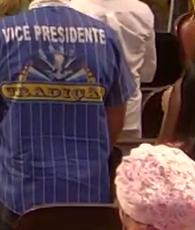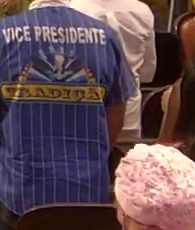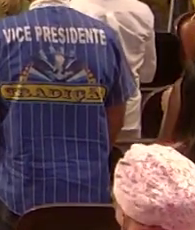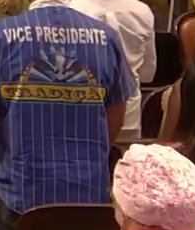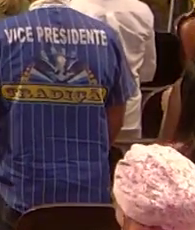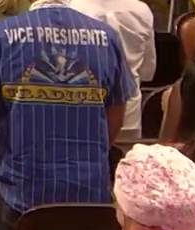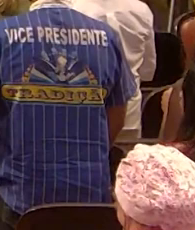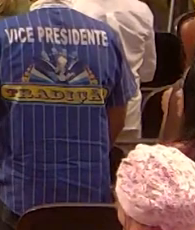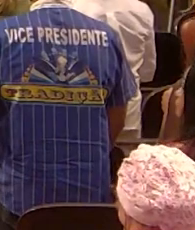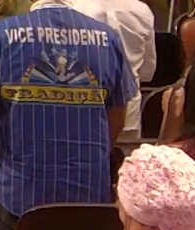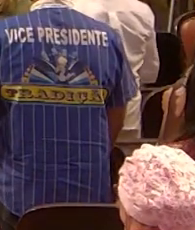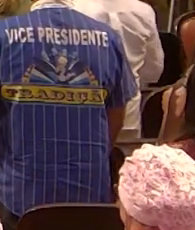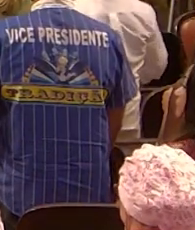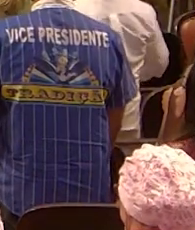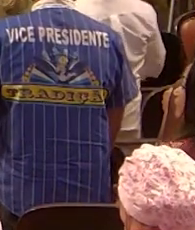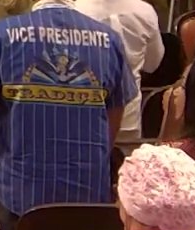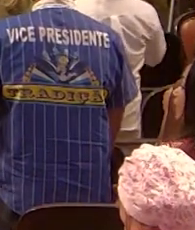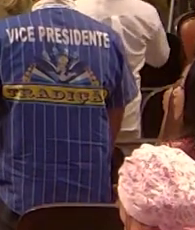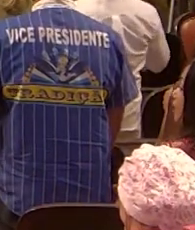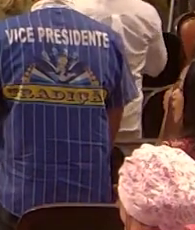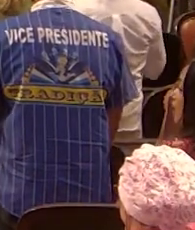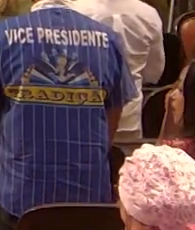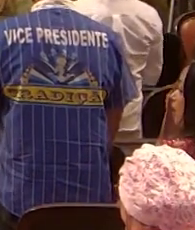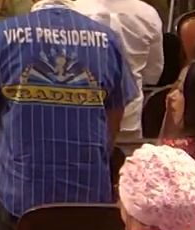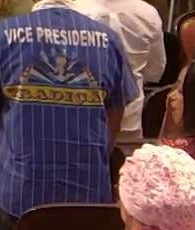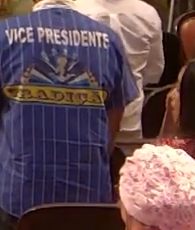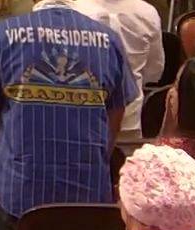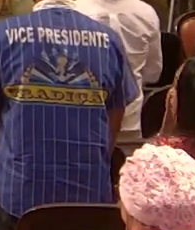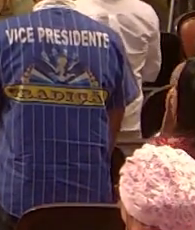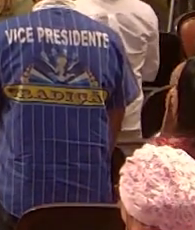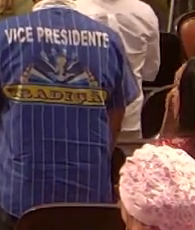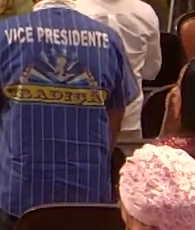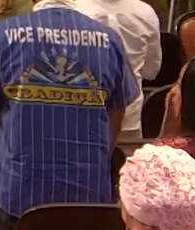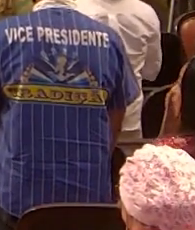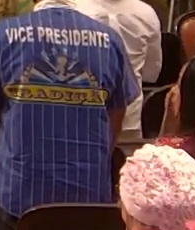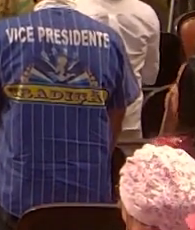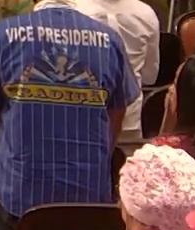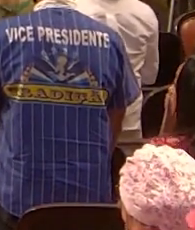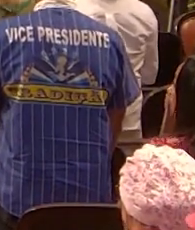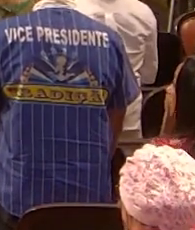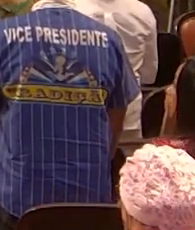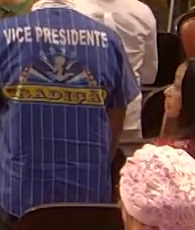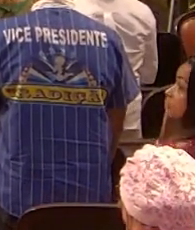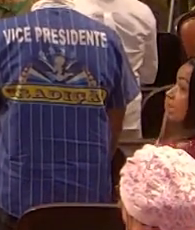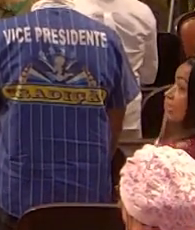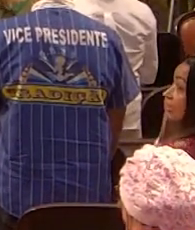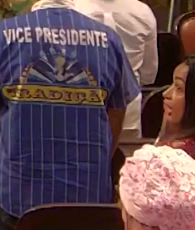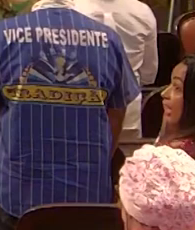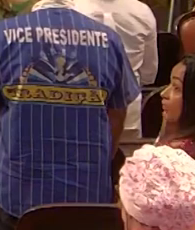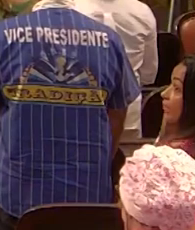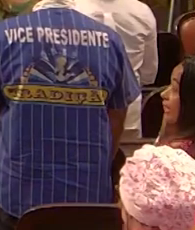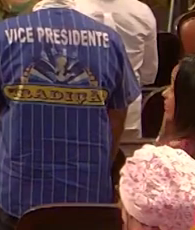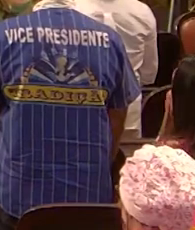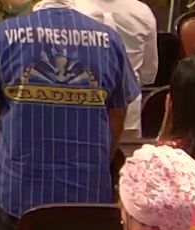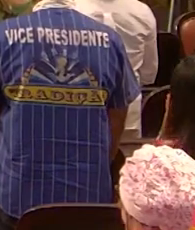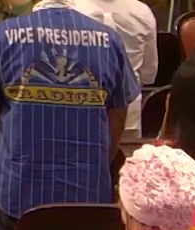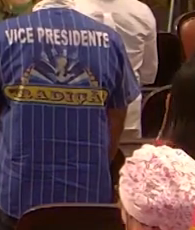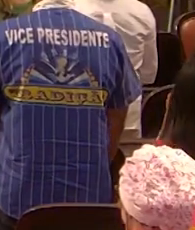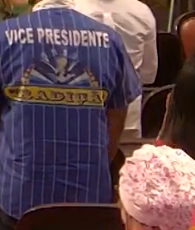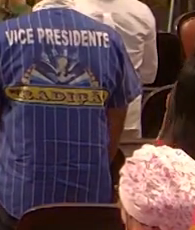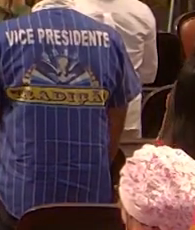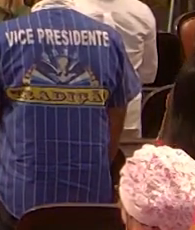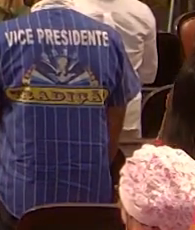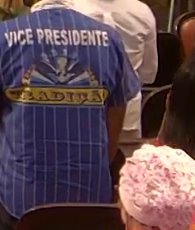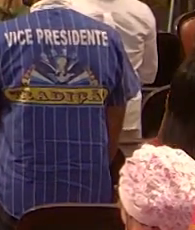Escolheu a esse carnaval e o asfalto com passarela, será dela.